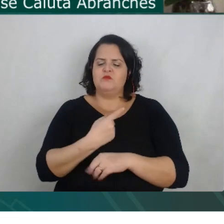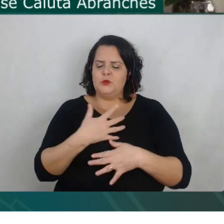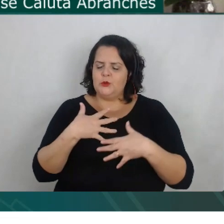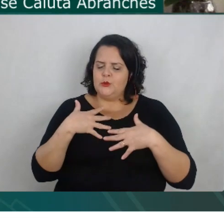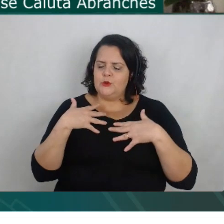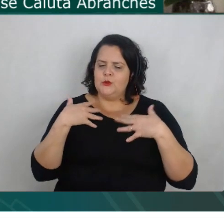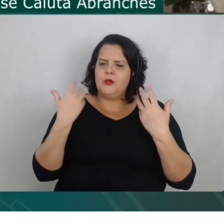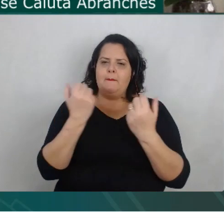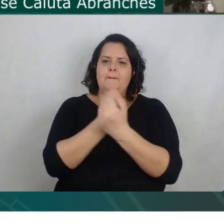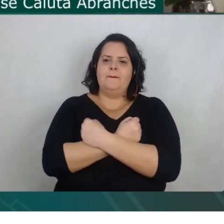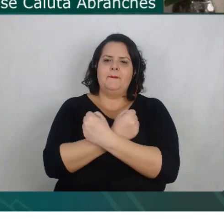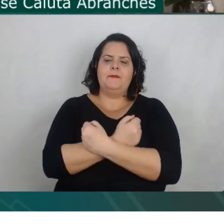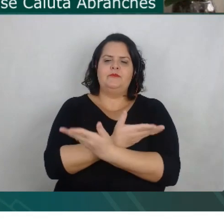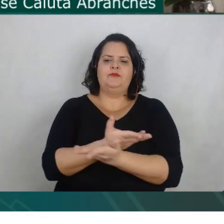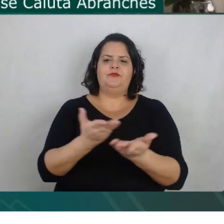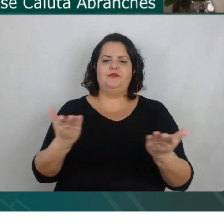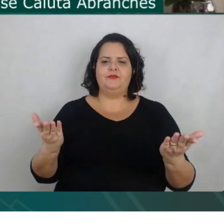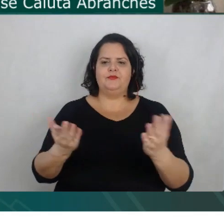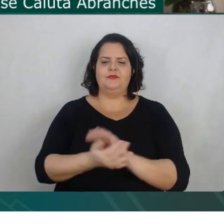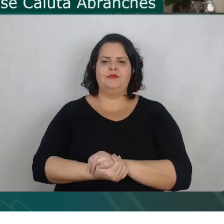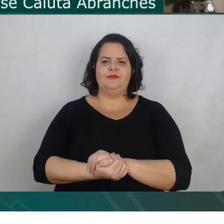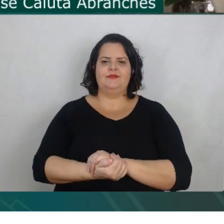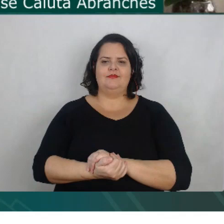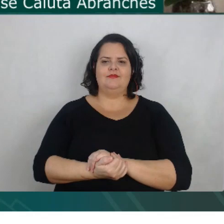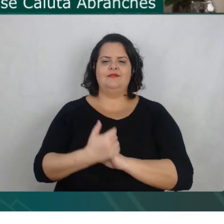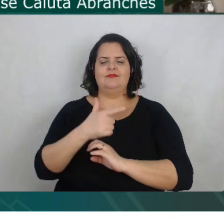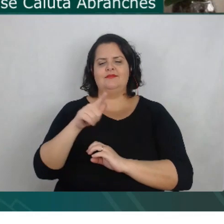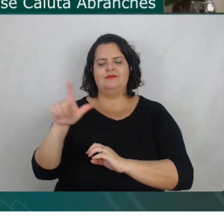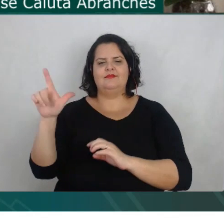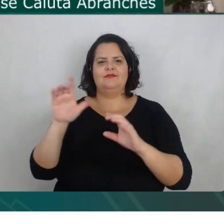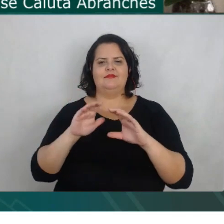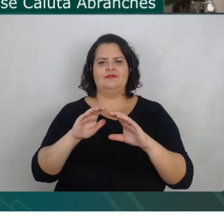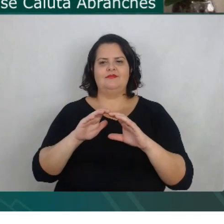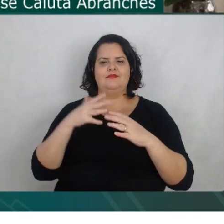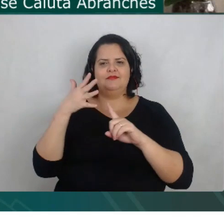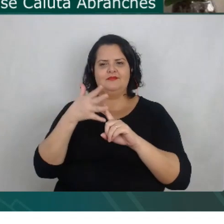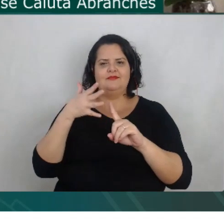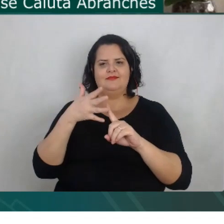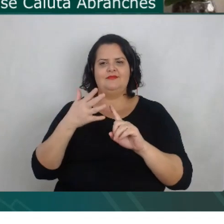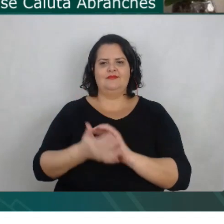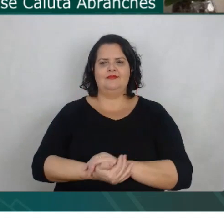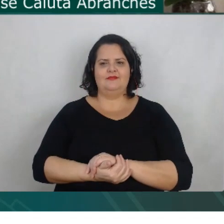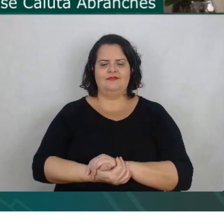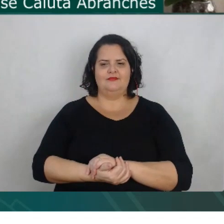meu abraço a todos vocês. Até a próxima apresentação. Obrigada.